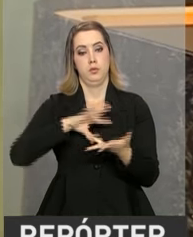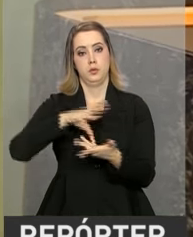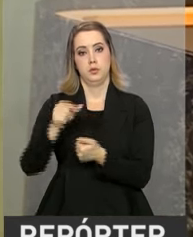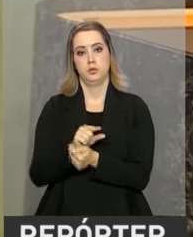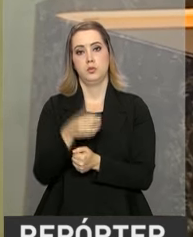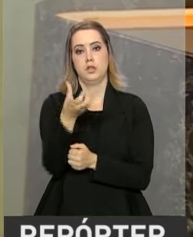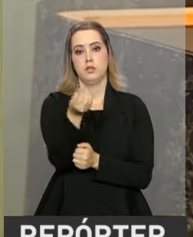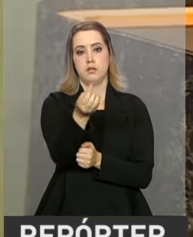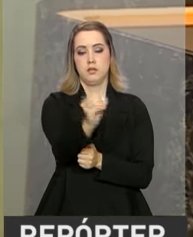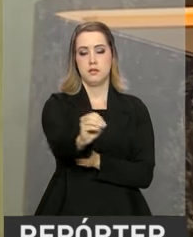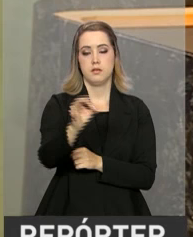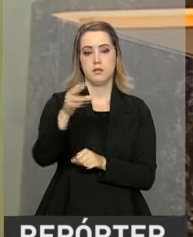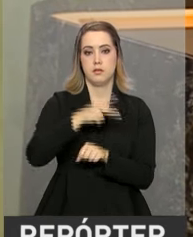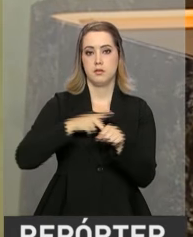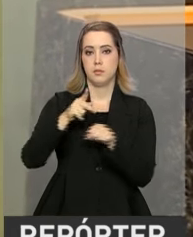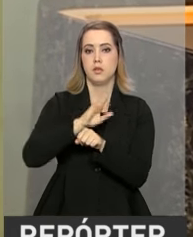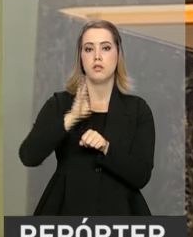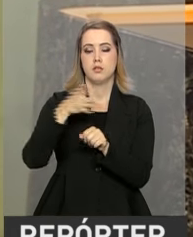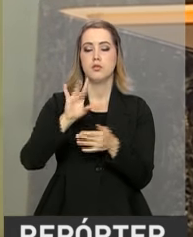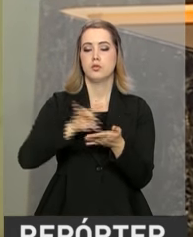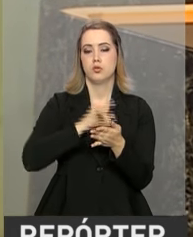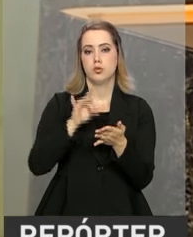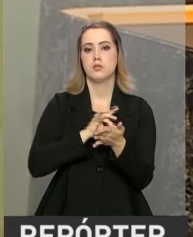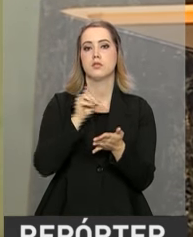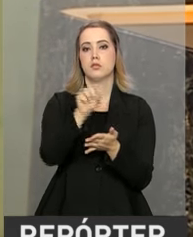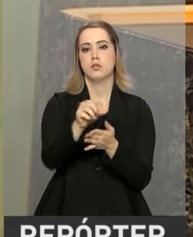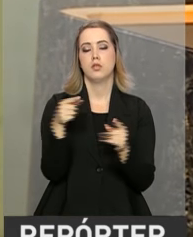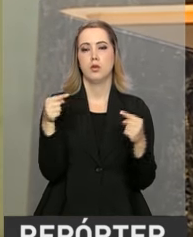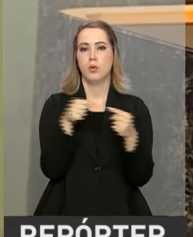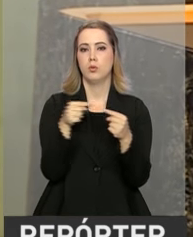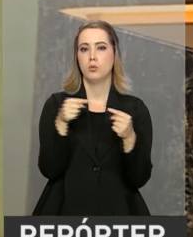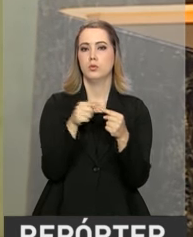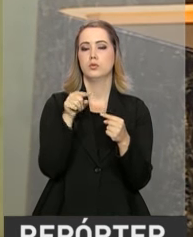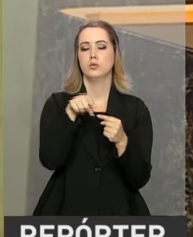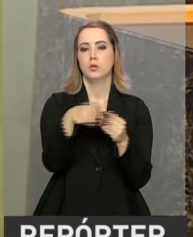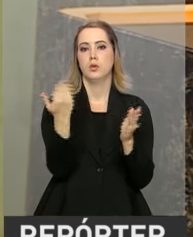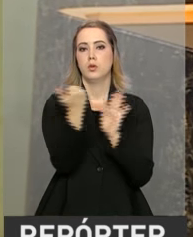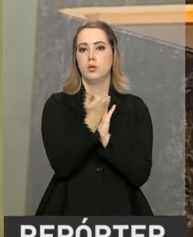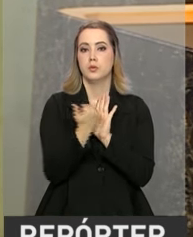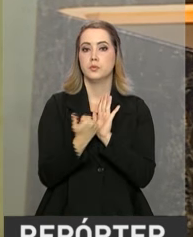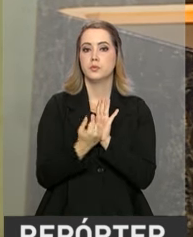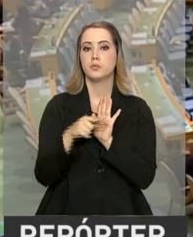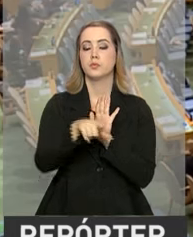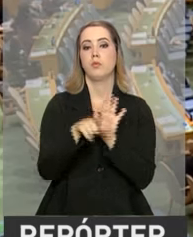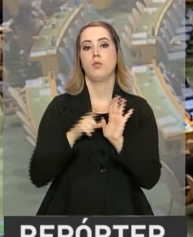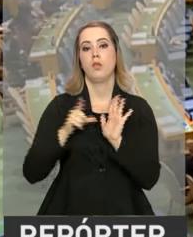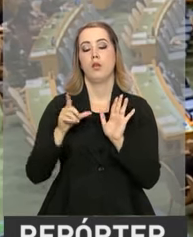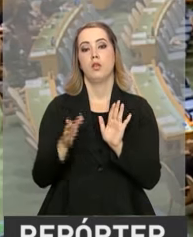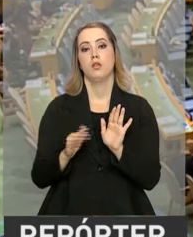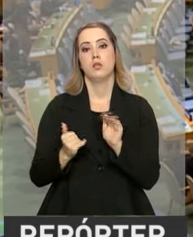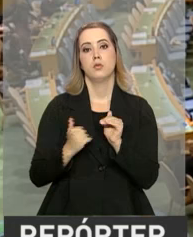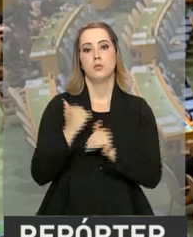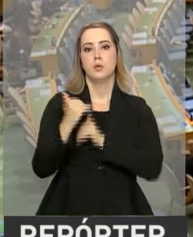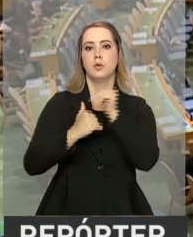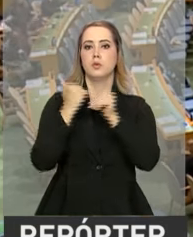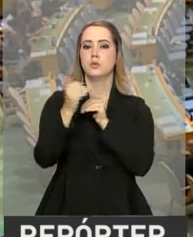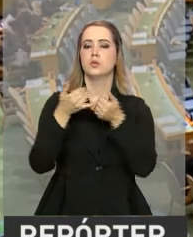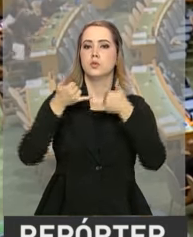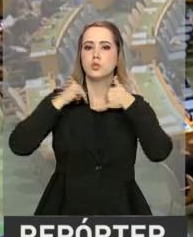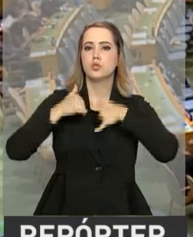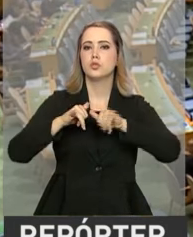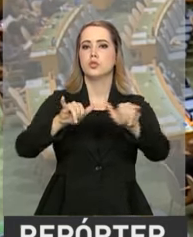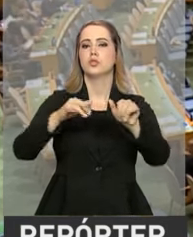o acordo. Entre as políticas brasileiras para alcançar as metas de redução de gases do efeito estufa estão aumentar o uso de energia